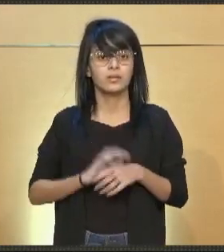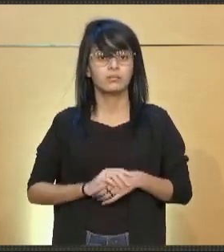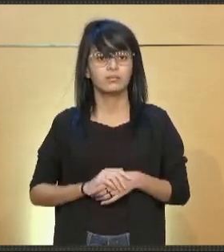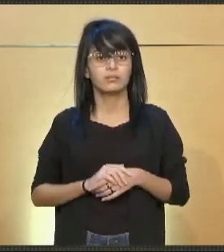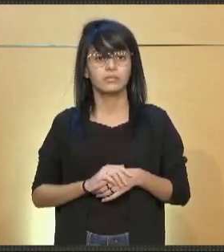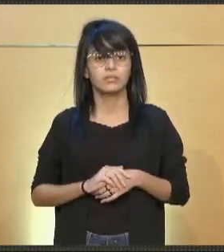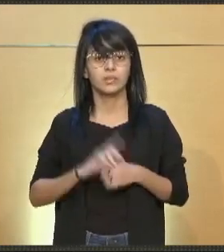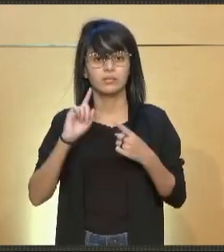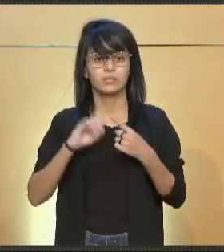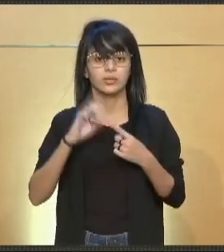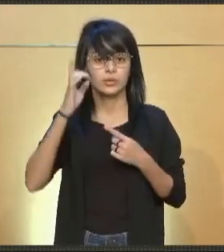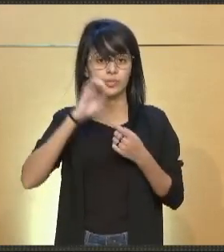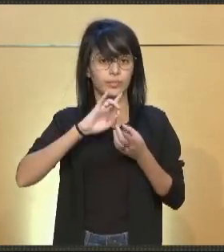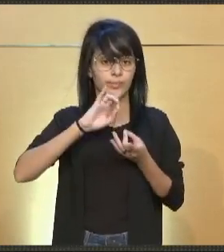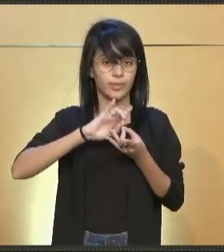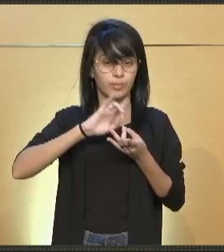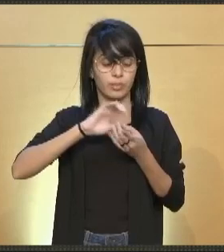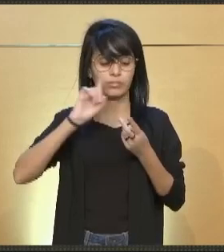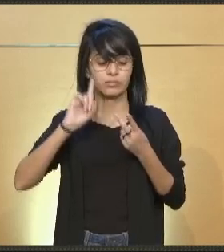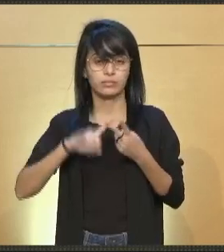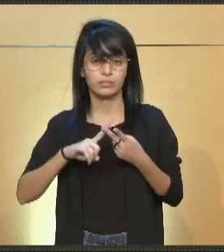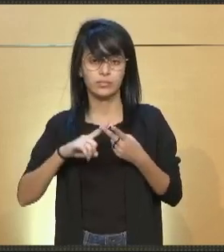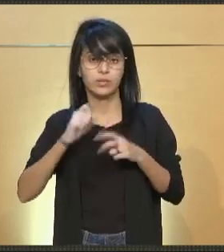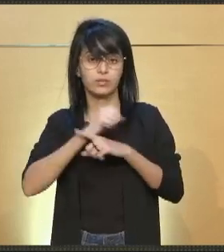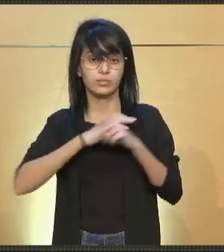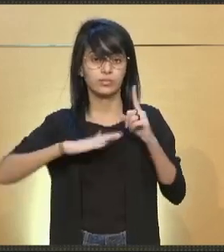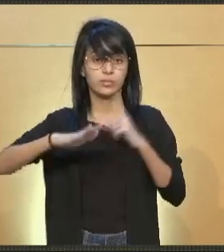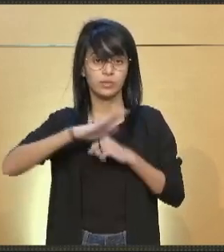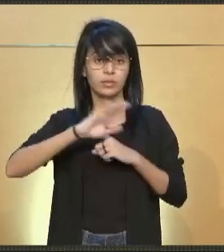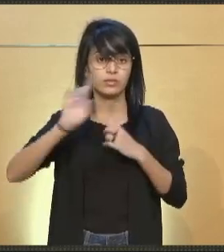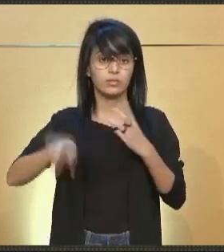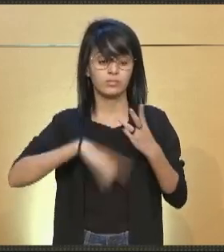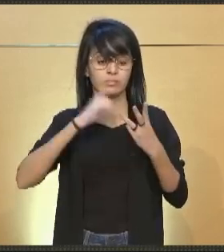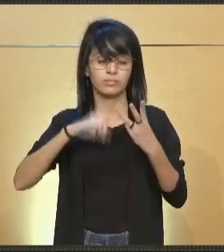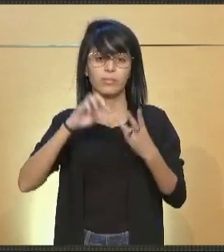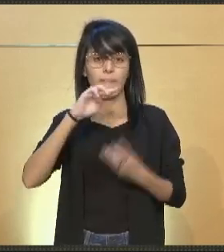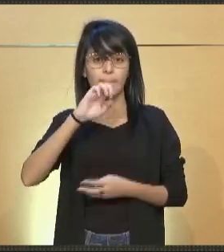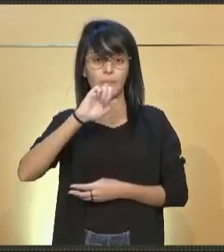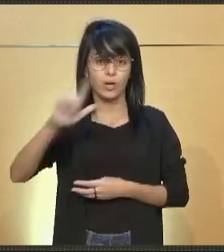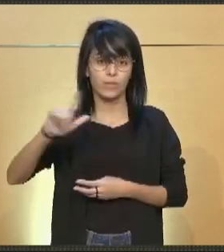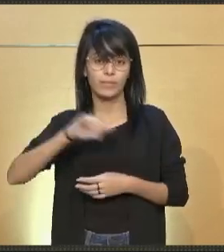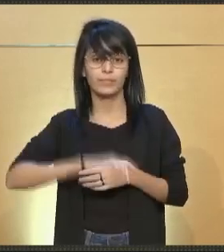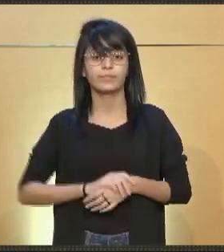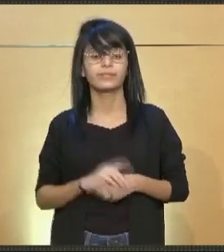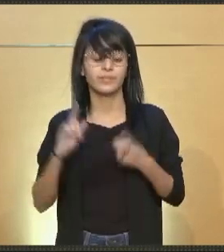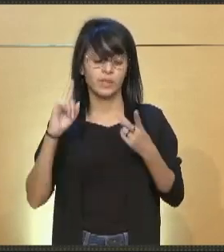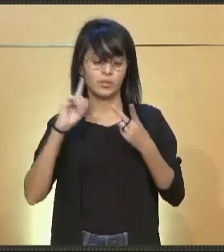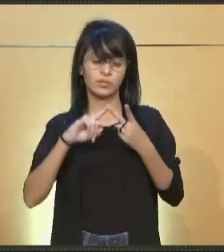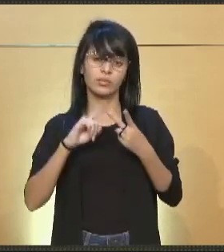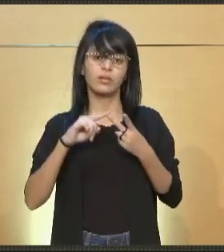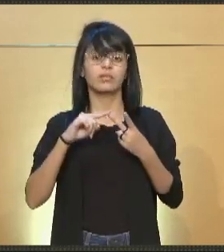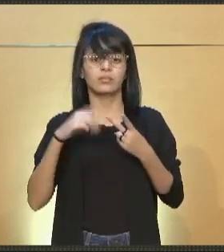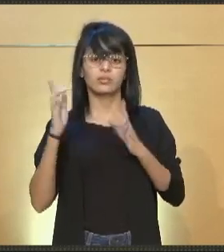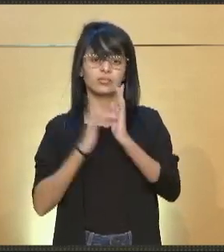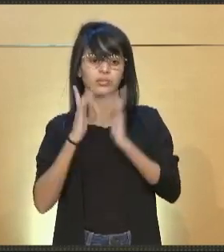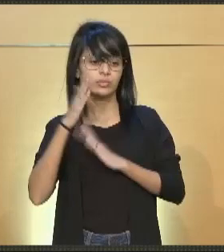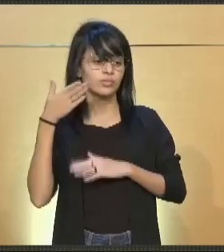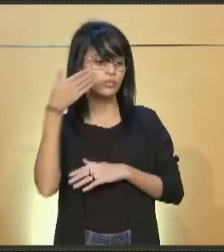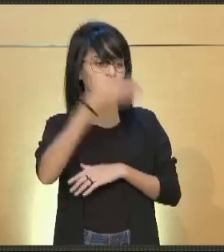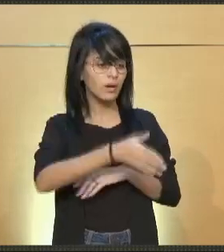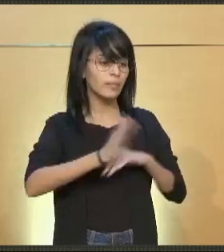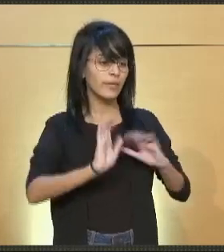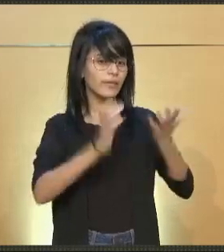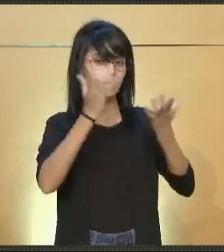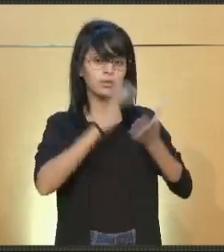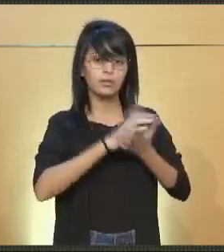espiritual, nós falamos do aspecto social, agora do aspecto moral. Social, Jesus vai numa festa, porque o casamento representa uma festa